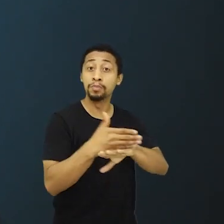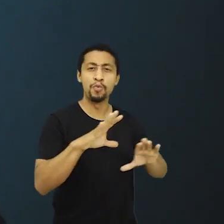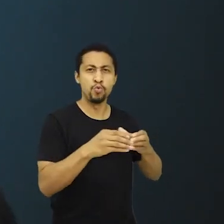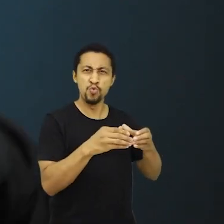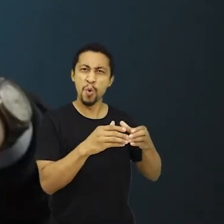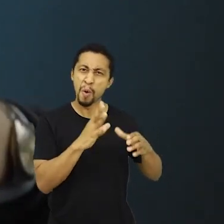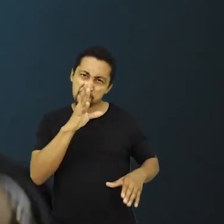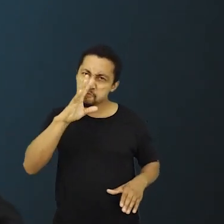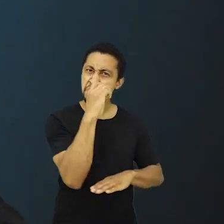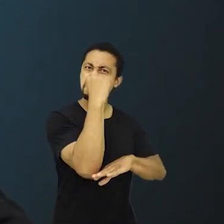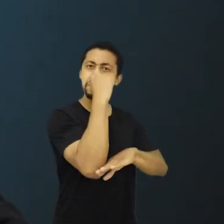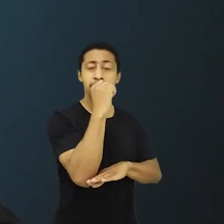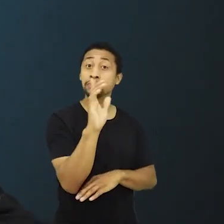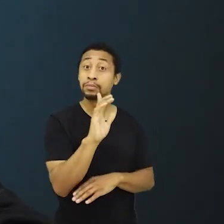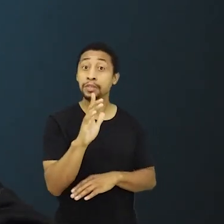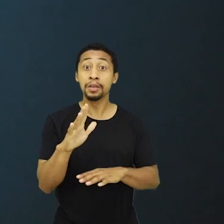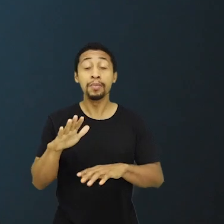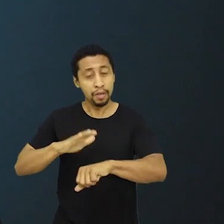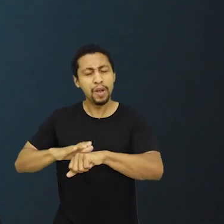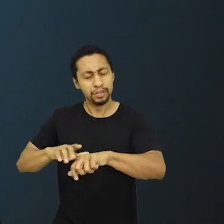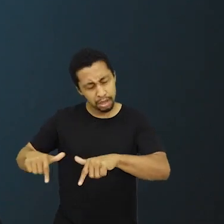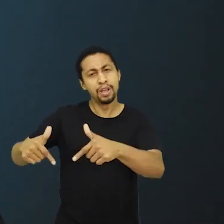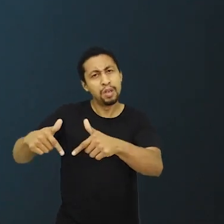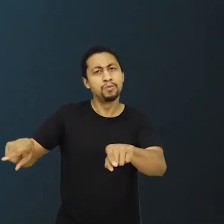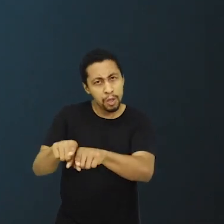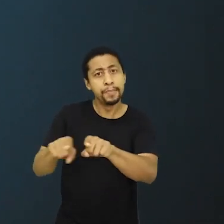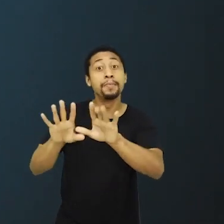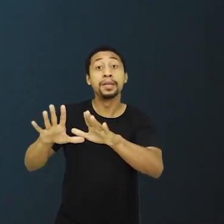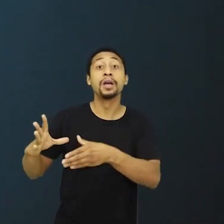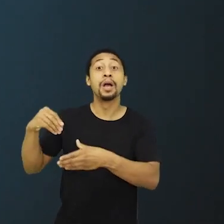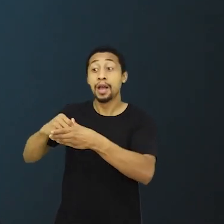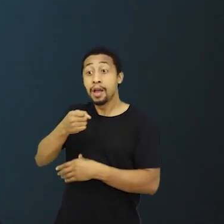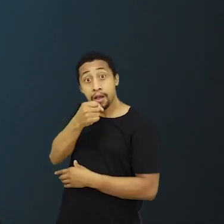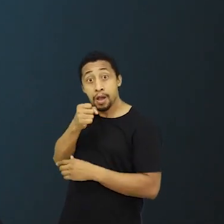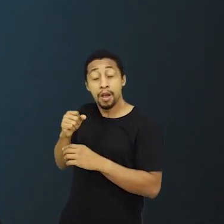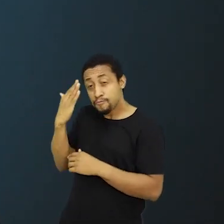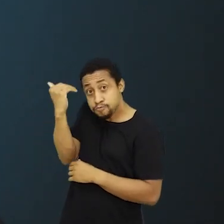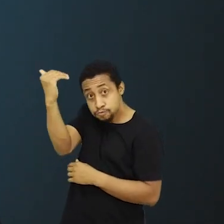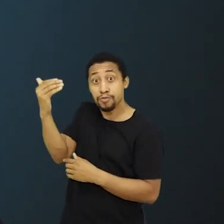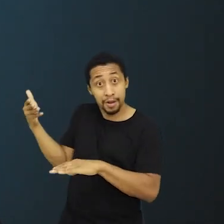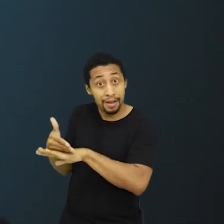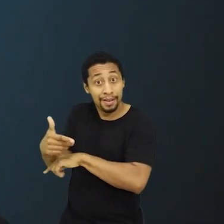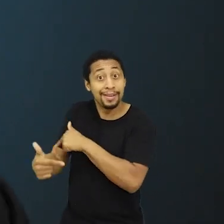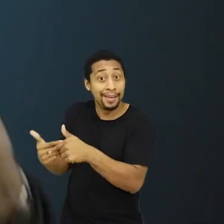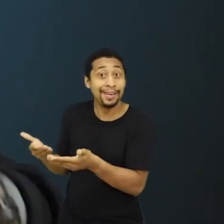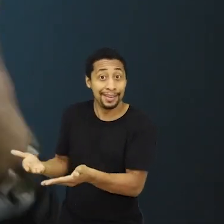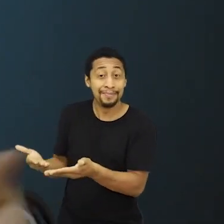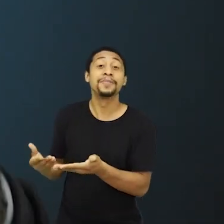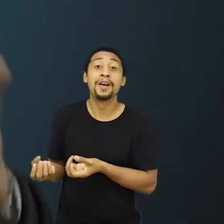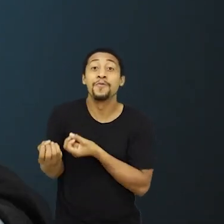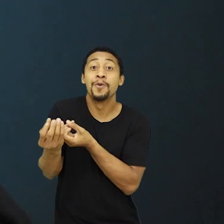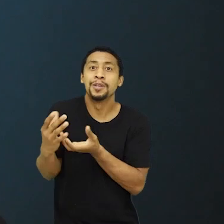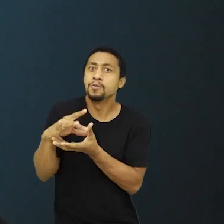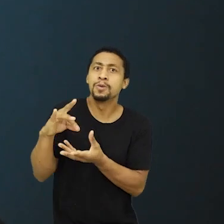fazia resistência de dentro da grande imprensa. O que é interessante aprender com o acervo Vladimir Herzog, e eu acho que é isso, que essa democratização desse